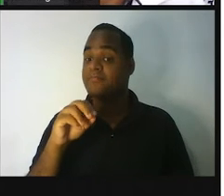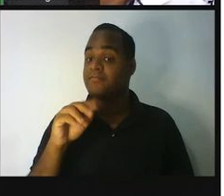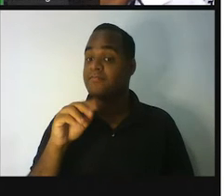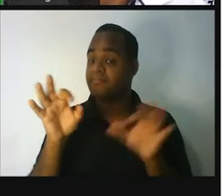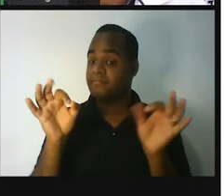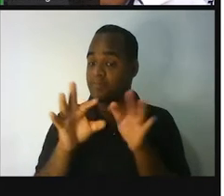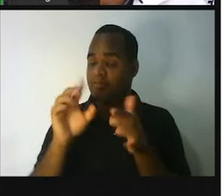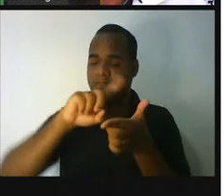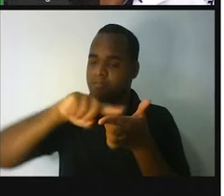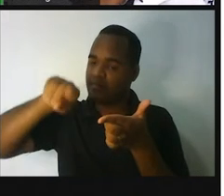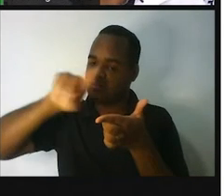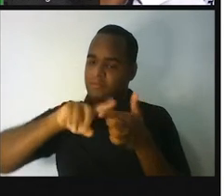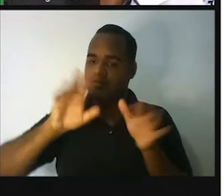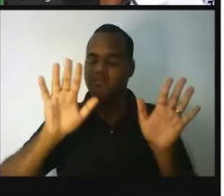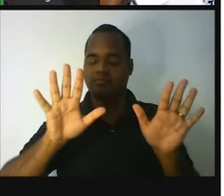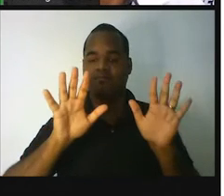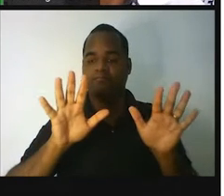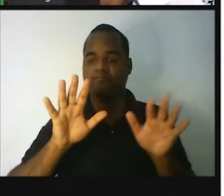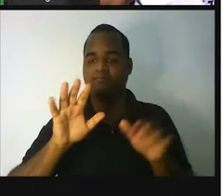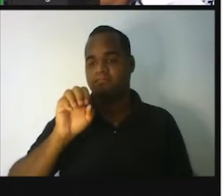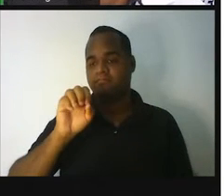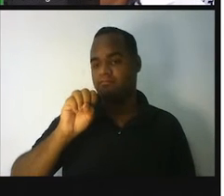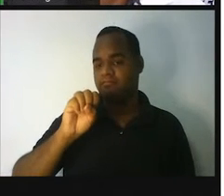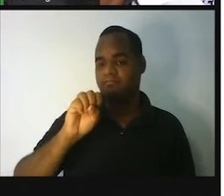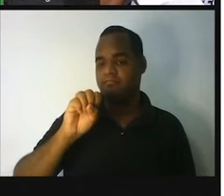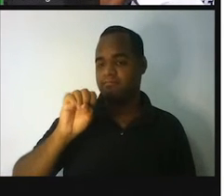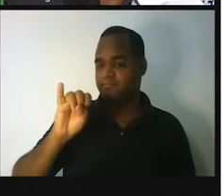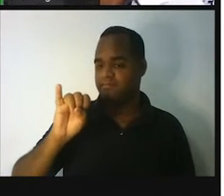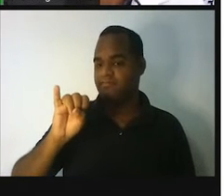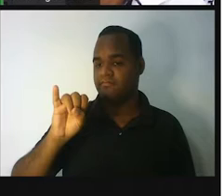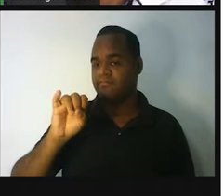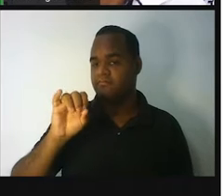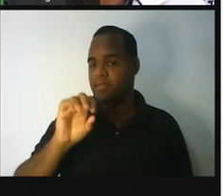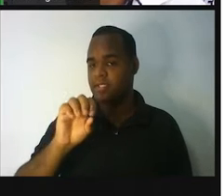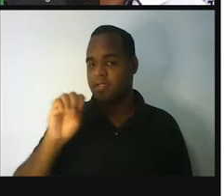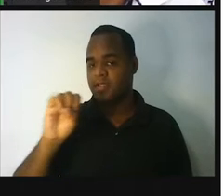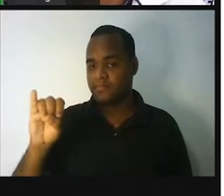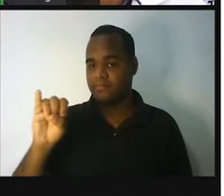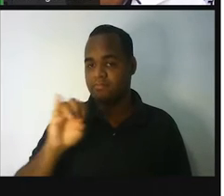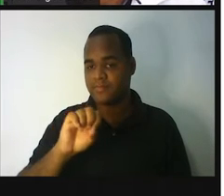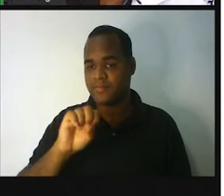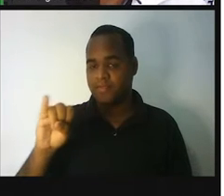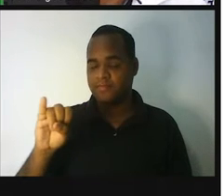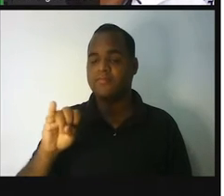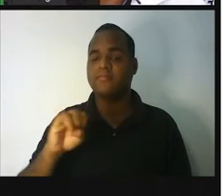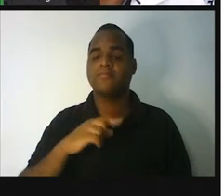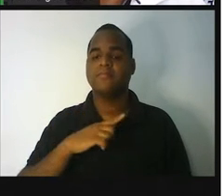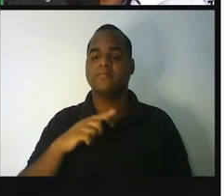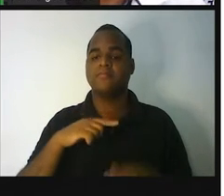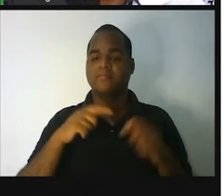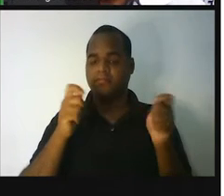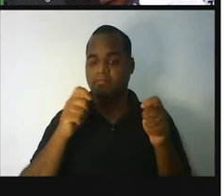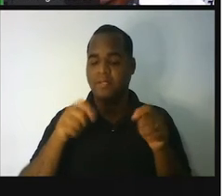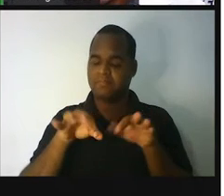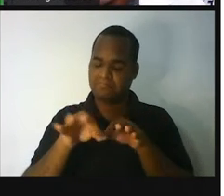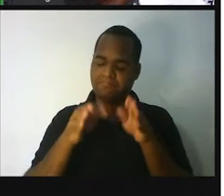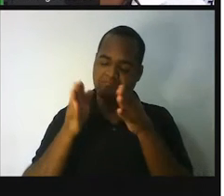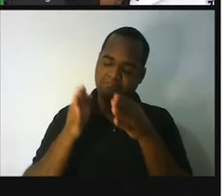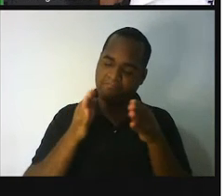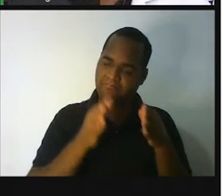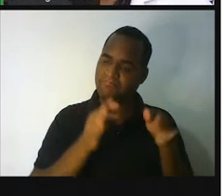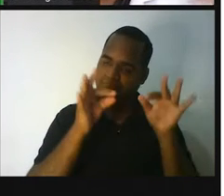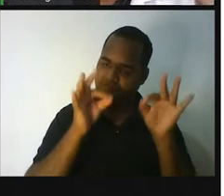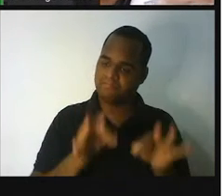acabar com esse problema o sistema internacional de unidades ó o se-4 usou isso